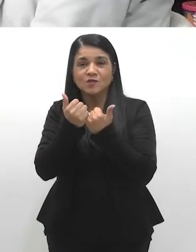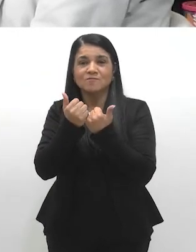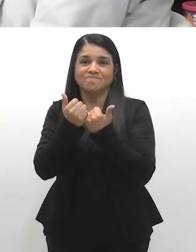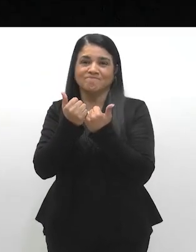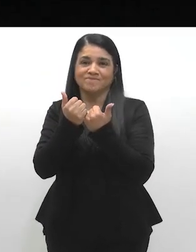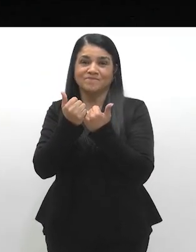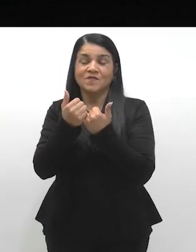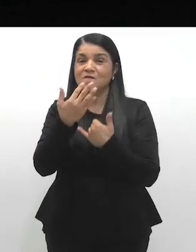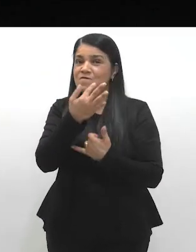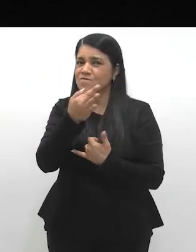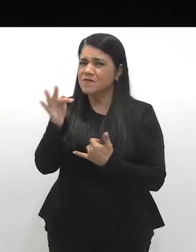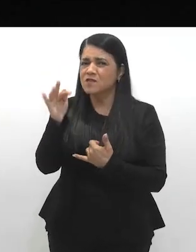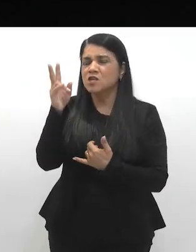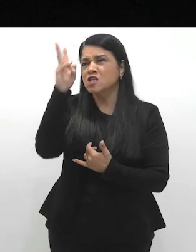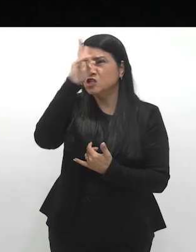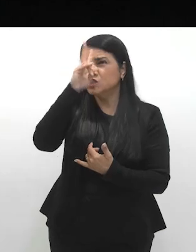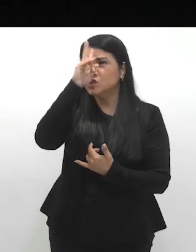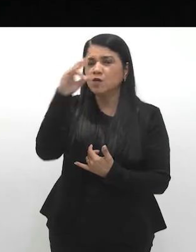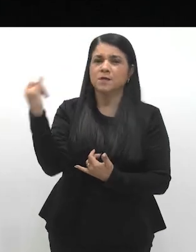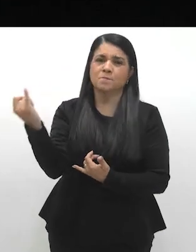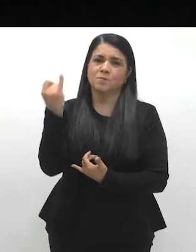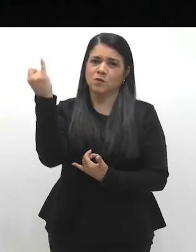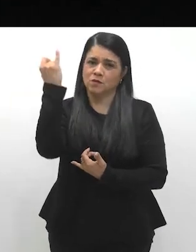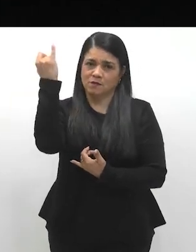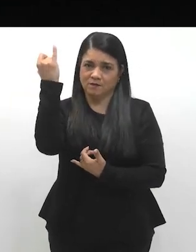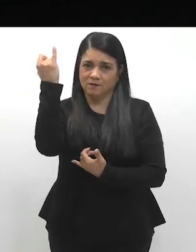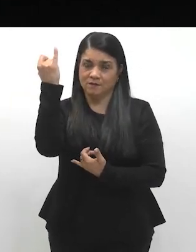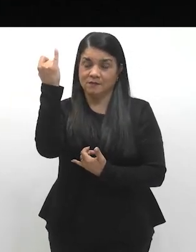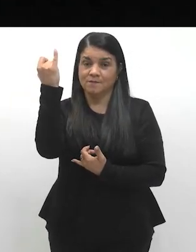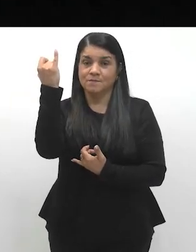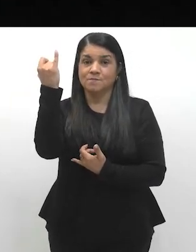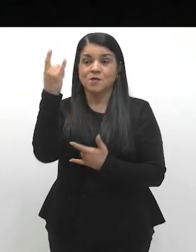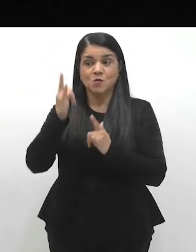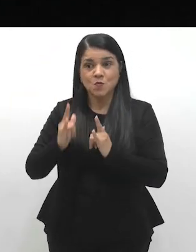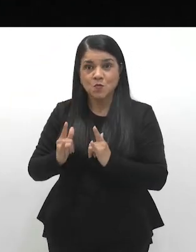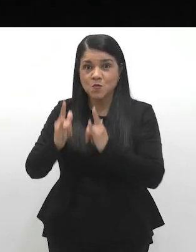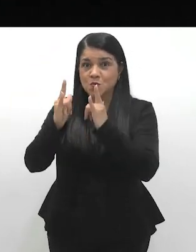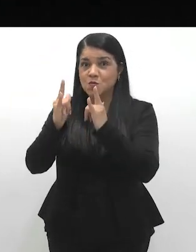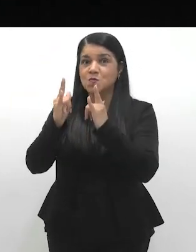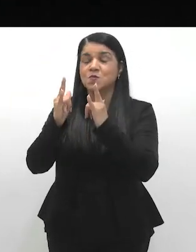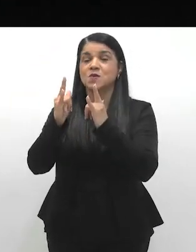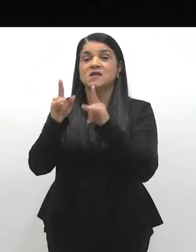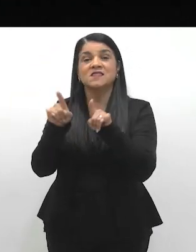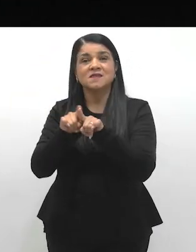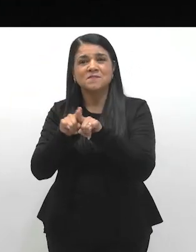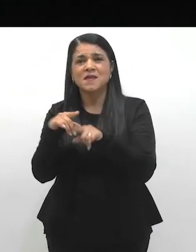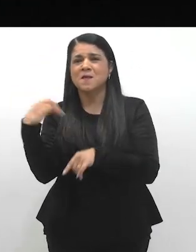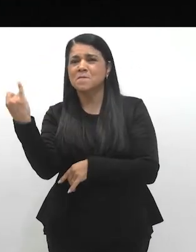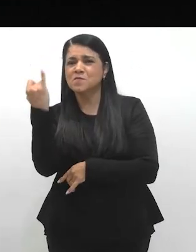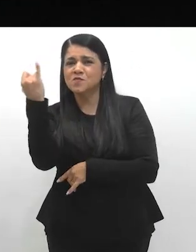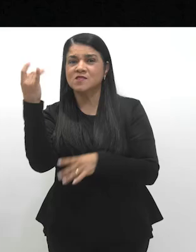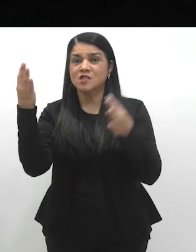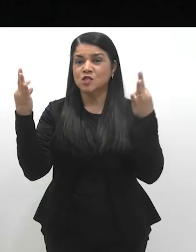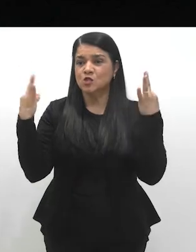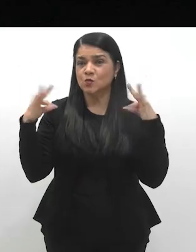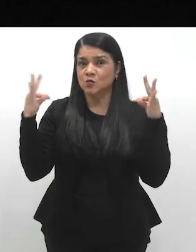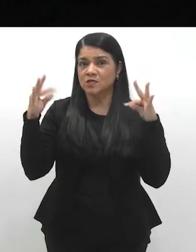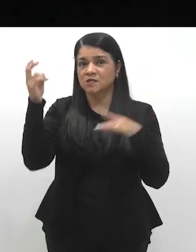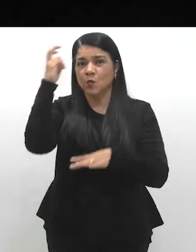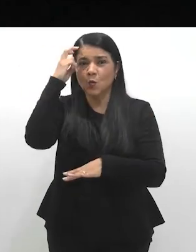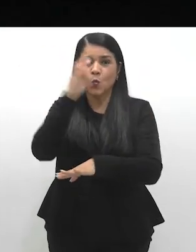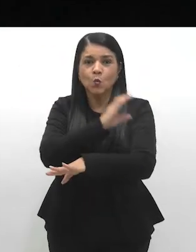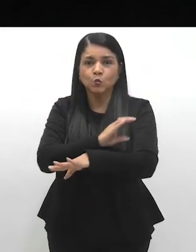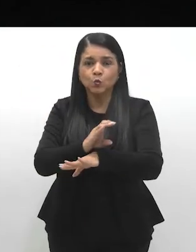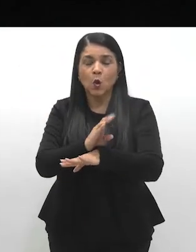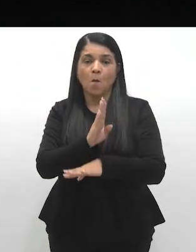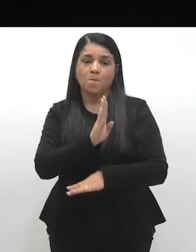sua importância histórica para o país, pelo conjunto arquitetônico que temos e pela importância turística,